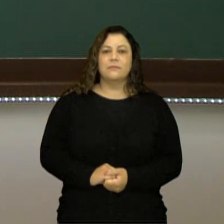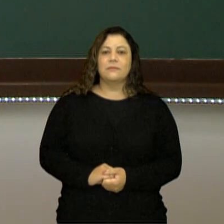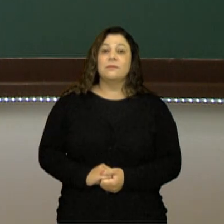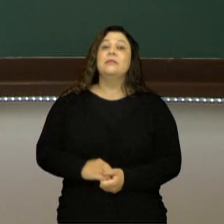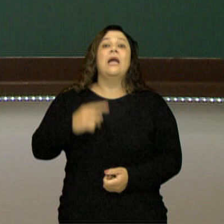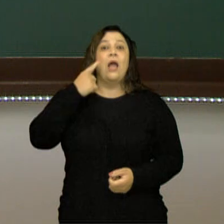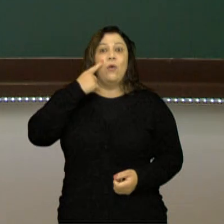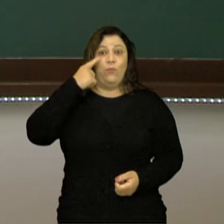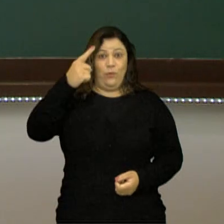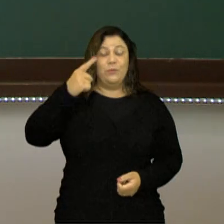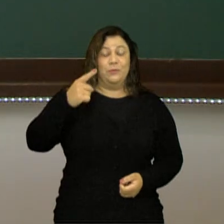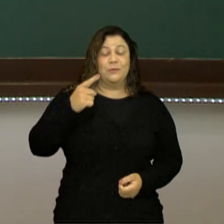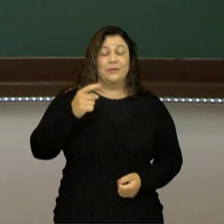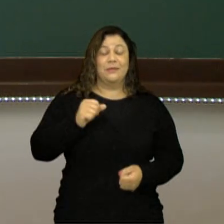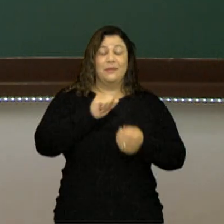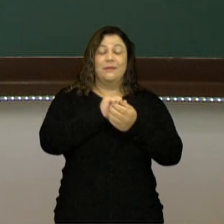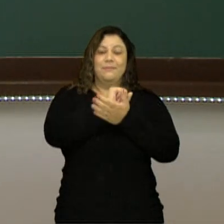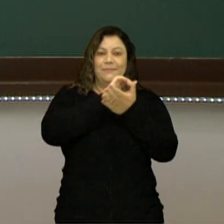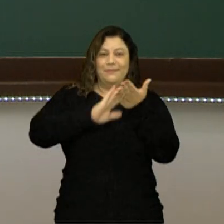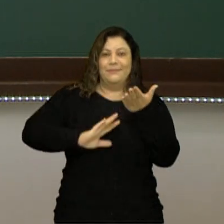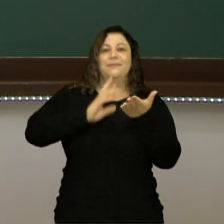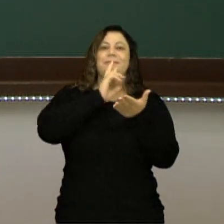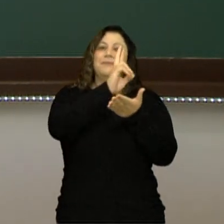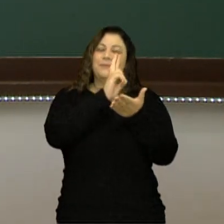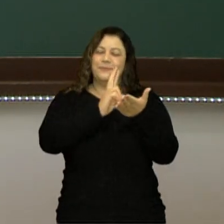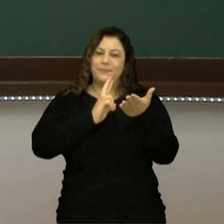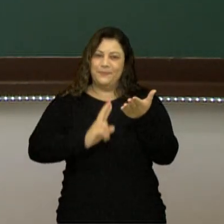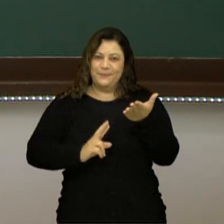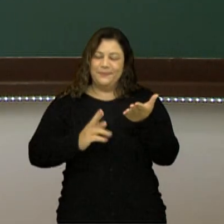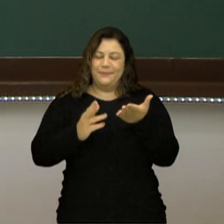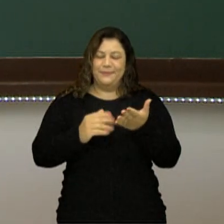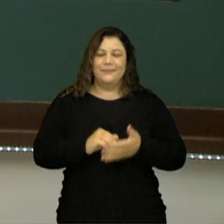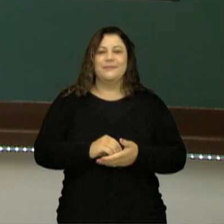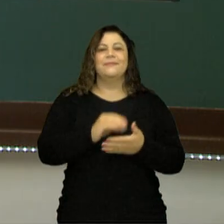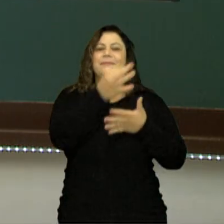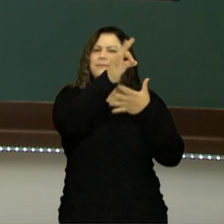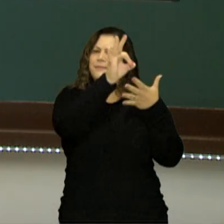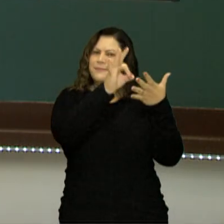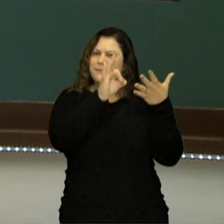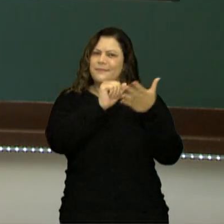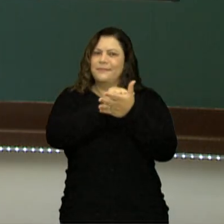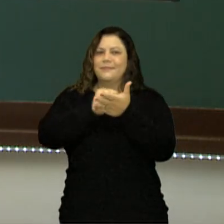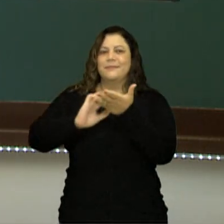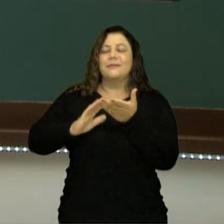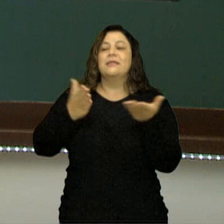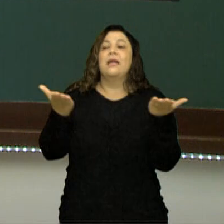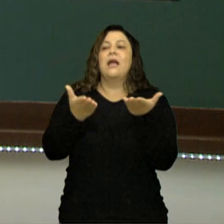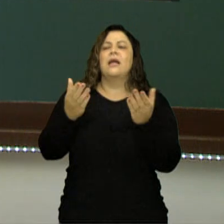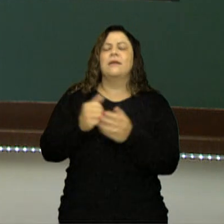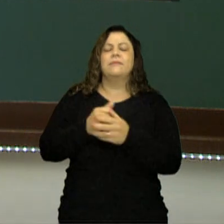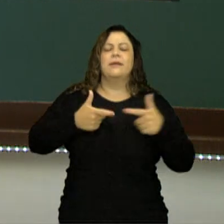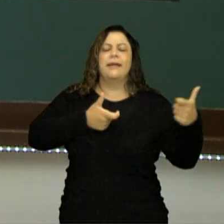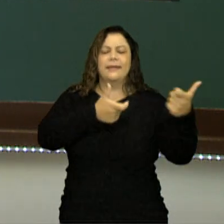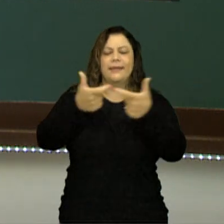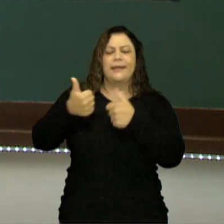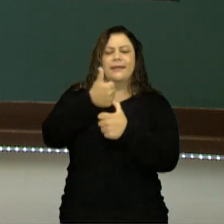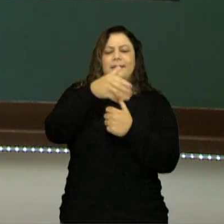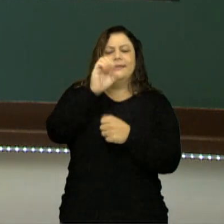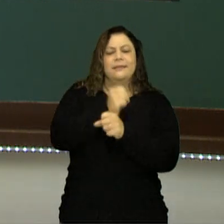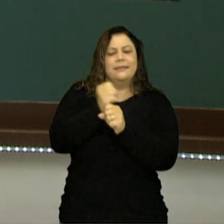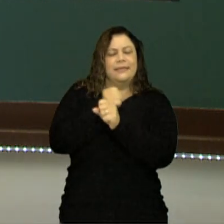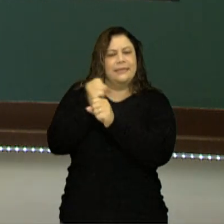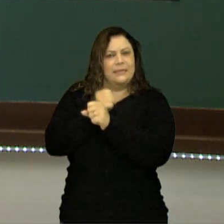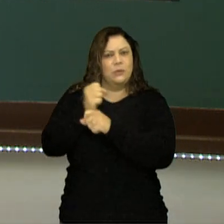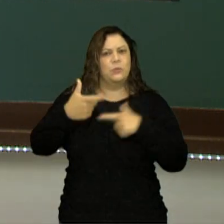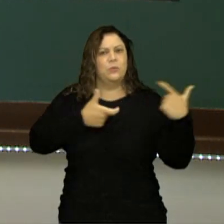Vamos lá, pessoal, vamos fazer a correção da nossa atividade? A Guerra dos 100 Anos foi um conflito dinástico entre a